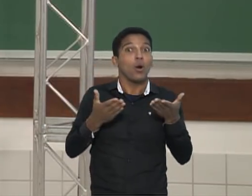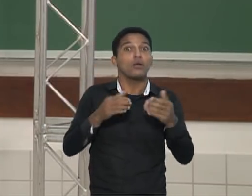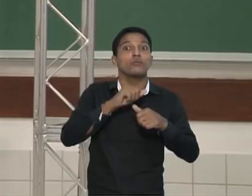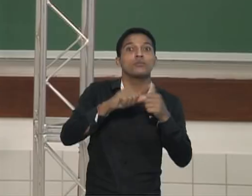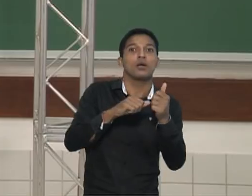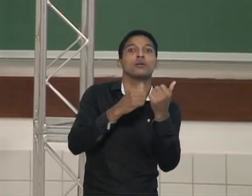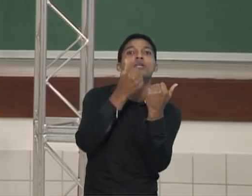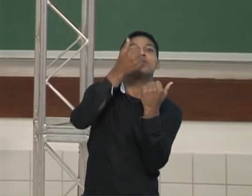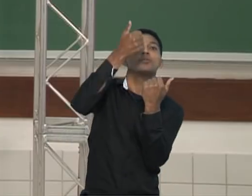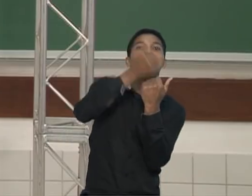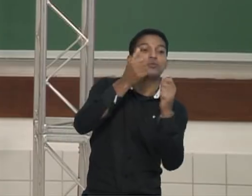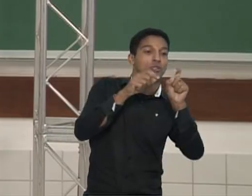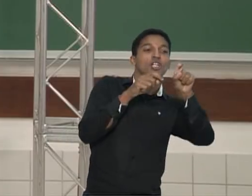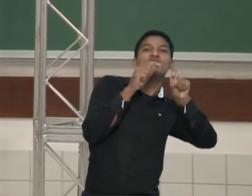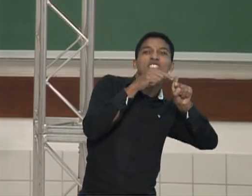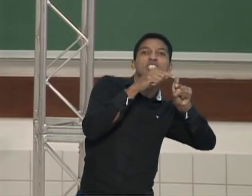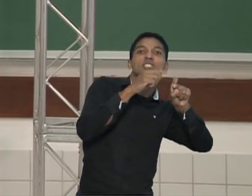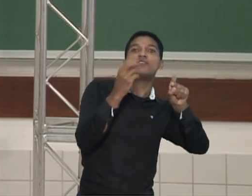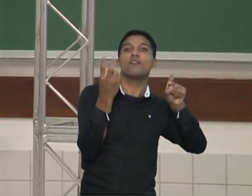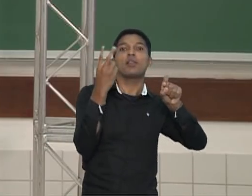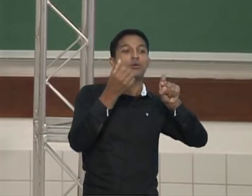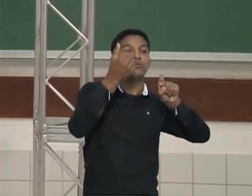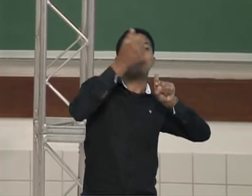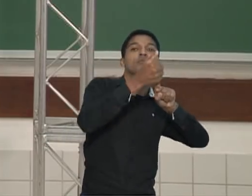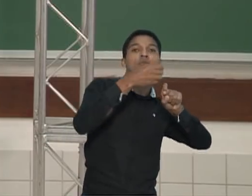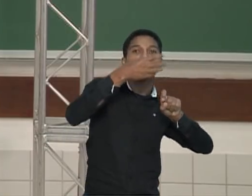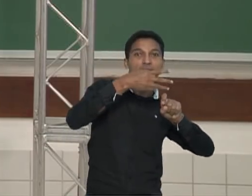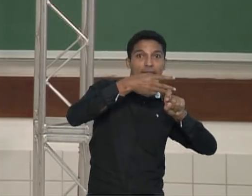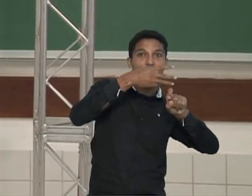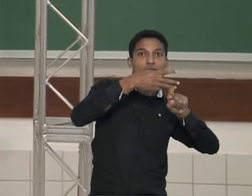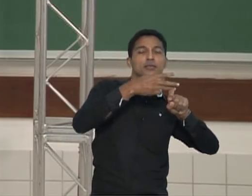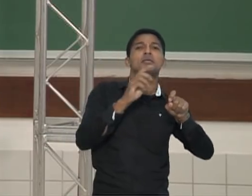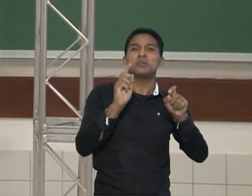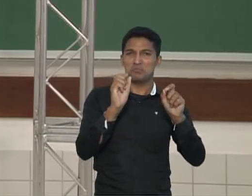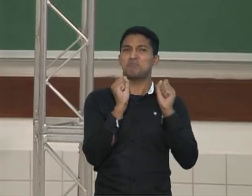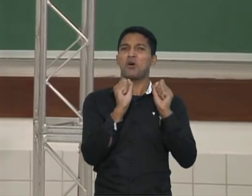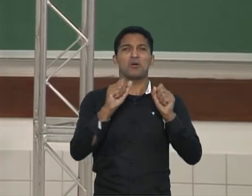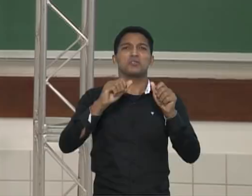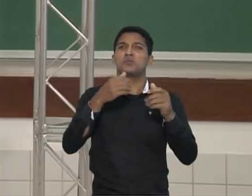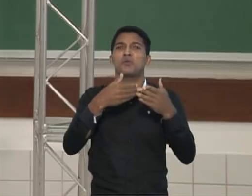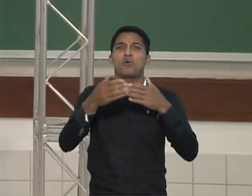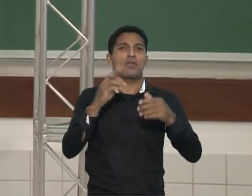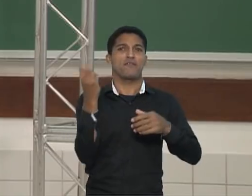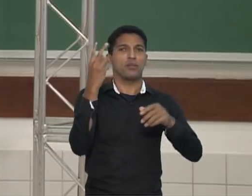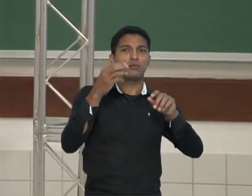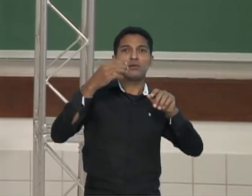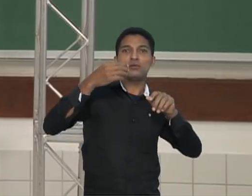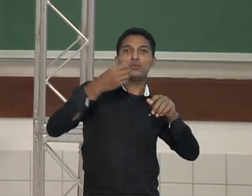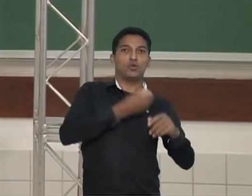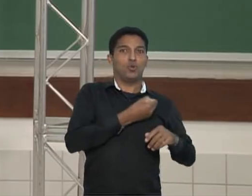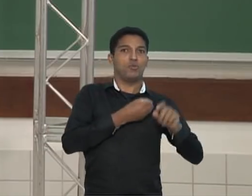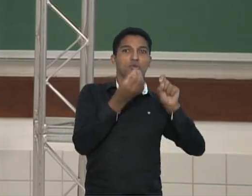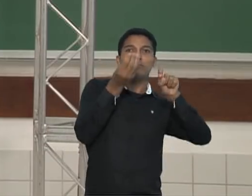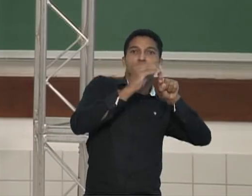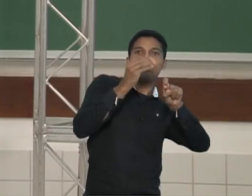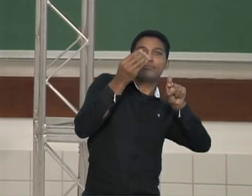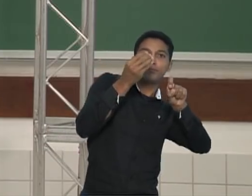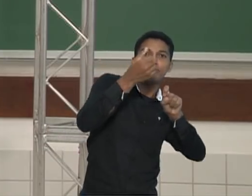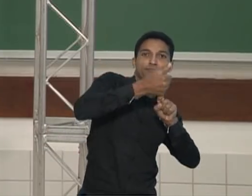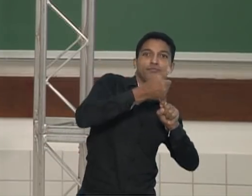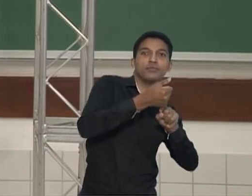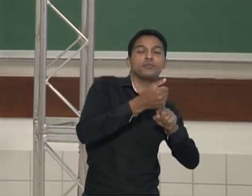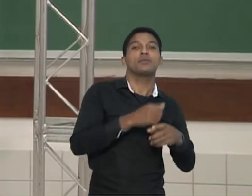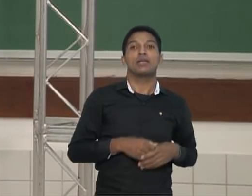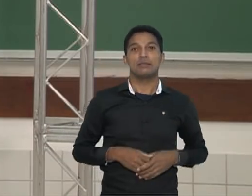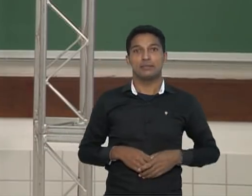para x. Nesse caso, vai ser o 3, mas poderia ser qualquer valor, tá bom? E isso serve não só para o produto notável,